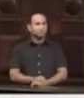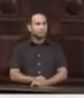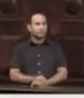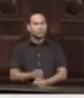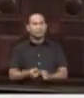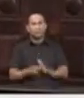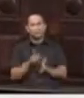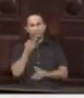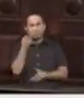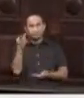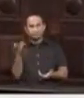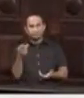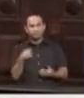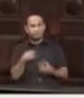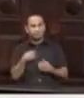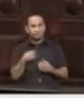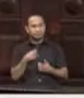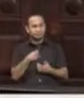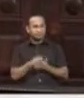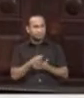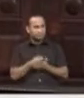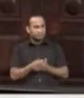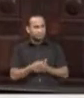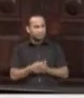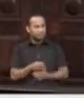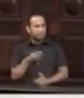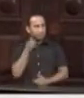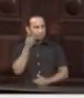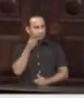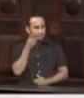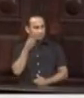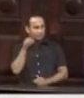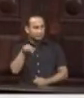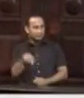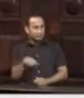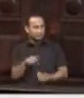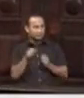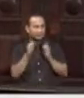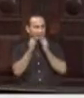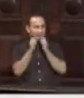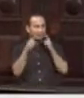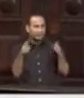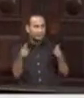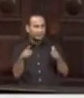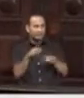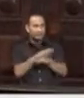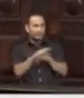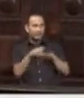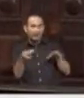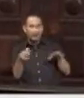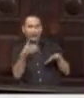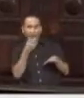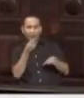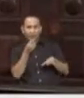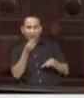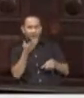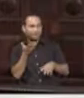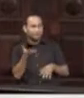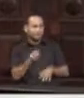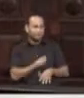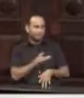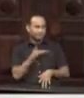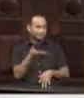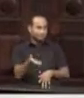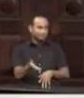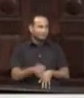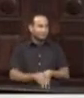a persistência maior das deputadas em permanecer aqui no plenário. Muitos deputados, infelizmente, se retiram, mas as deputadas